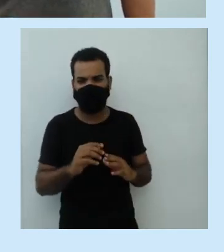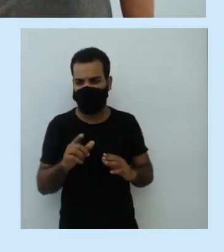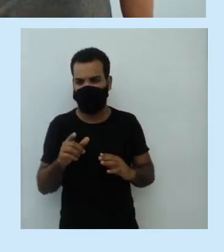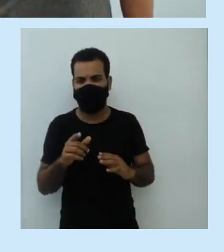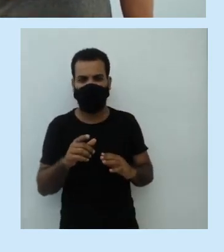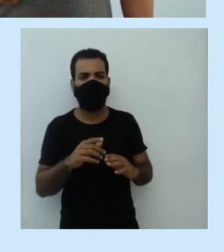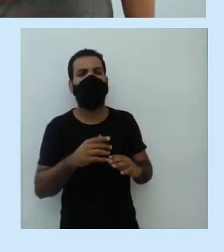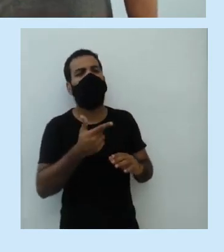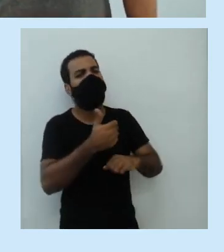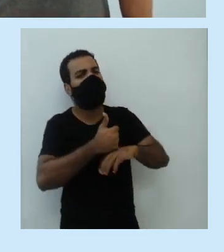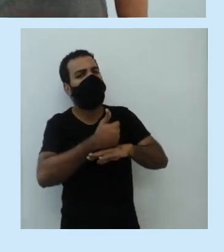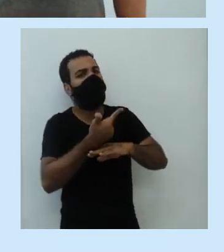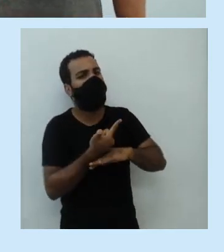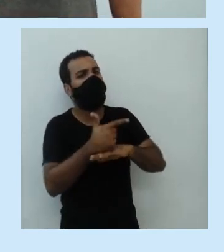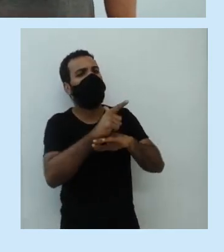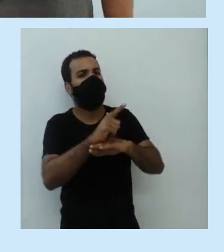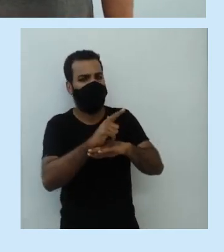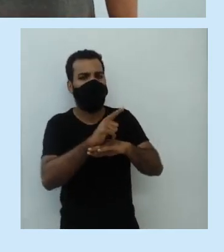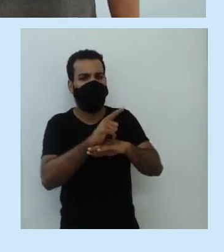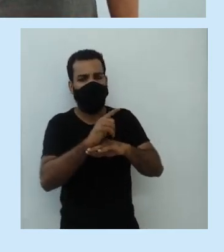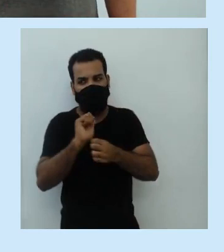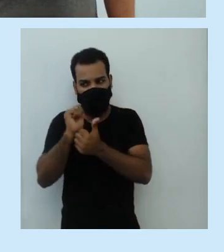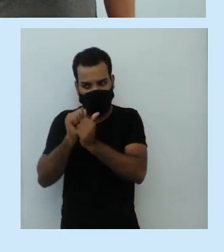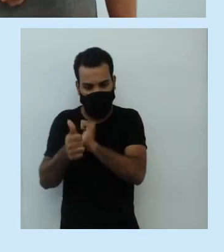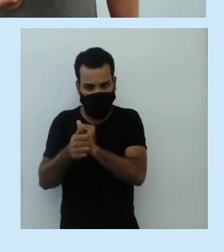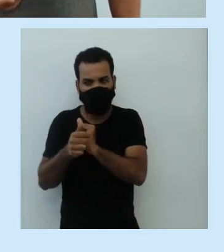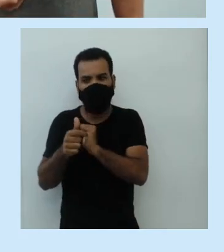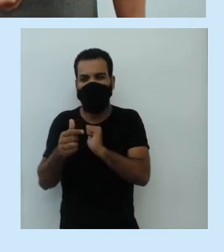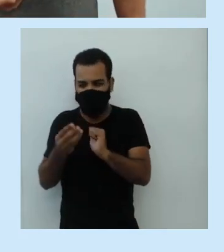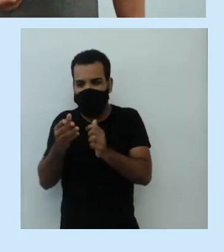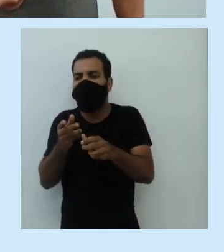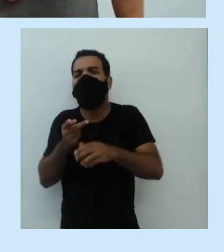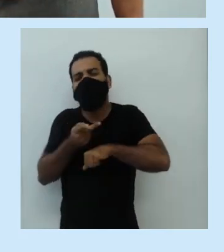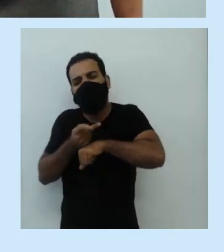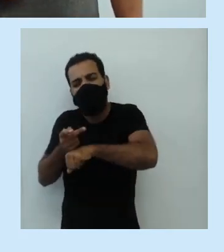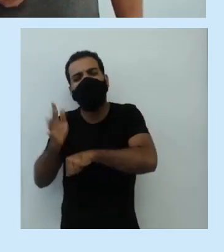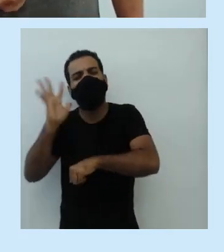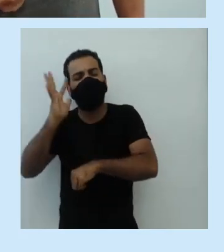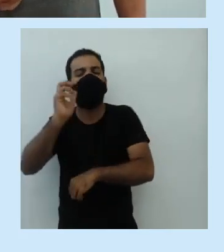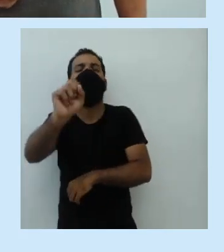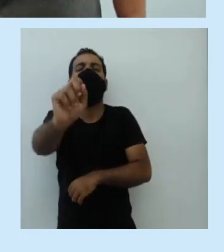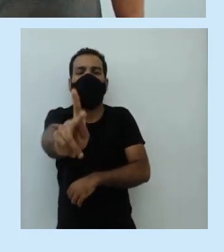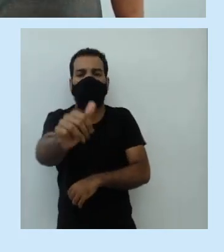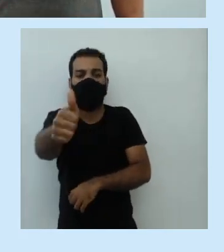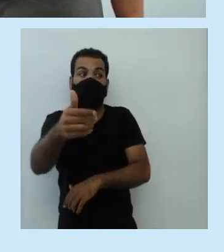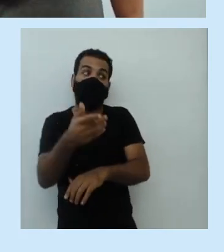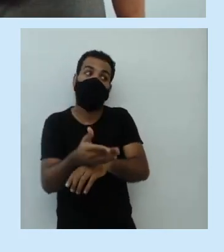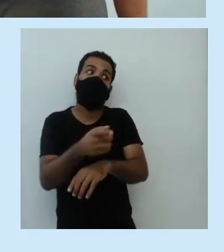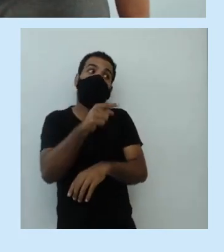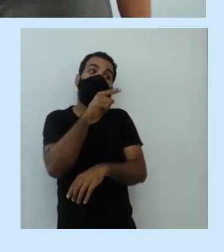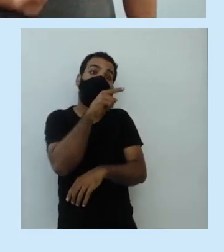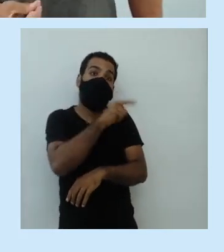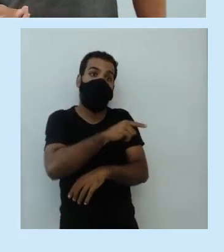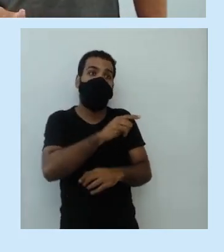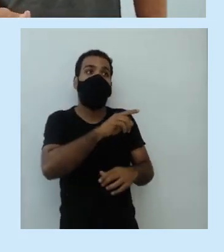que a vida lhe dá fora da área esportiva, porque o seu sonho de ser atleta